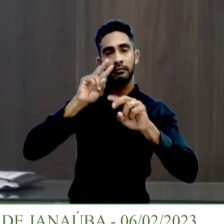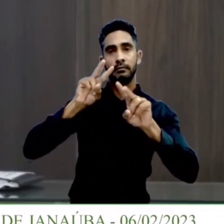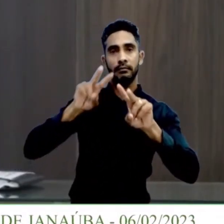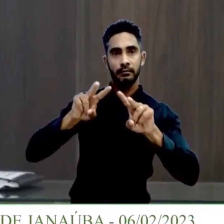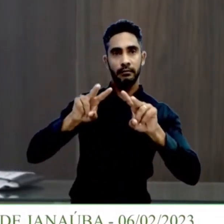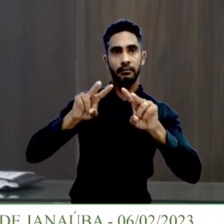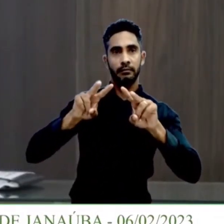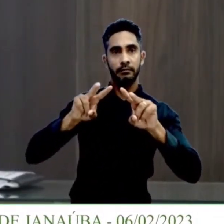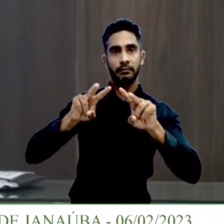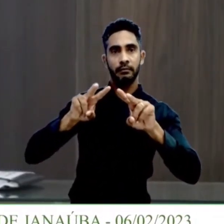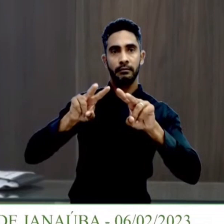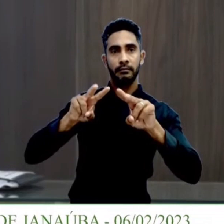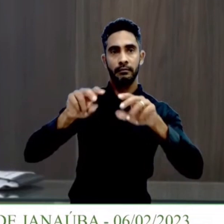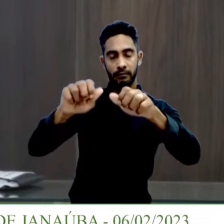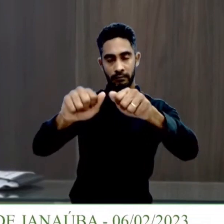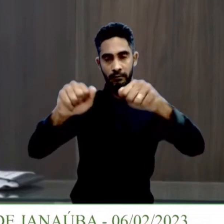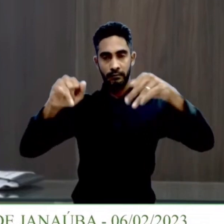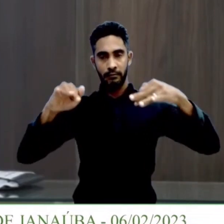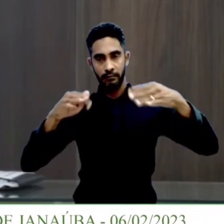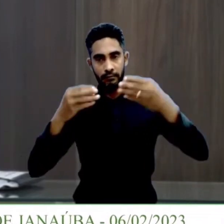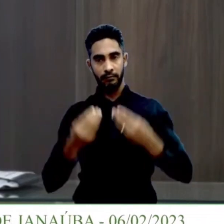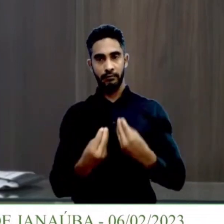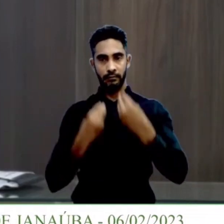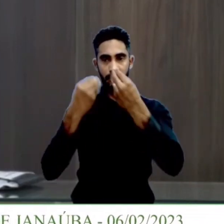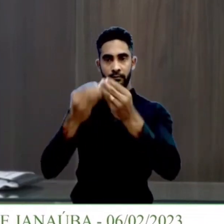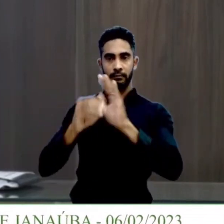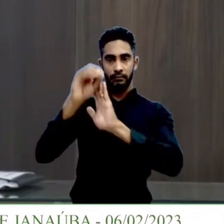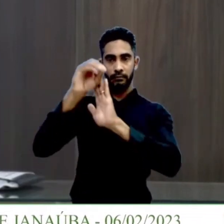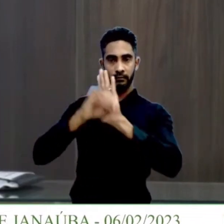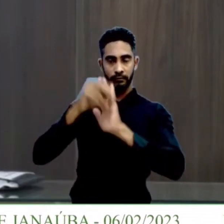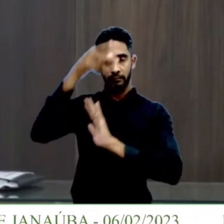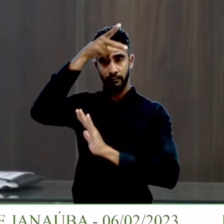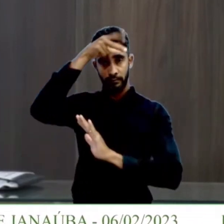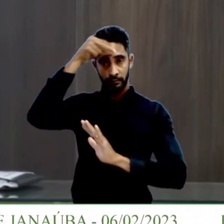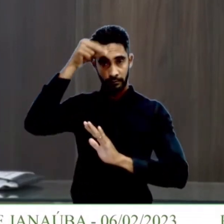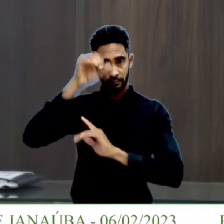do plenário e o envio do ofício ao senhor prefeito